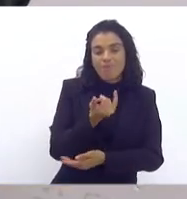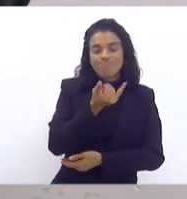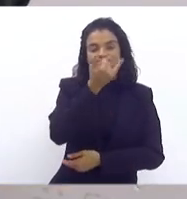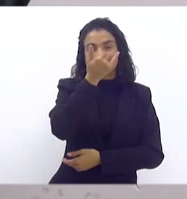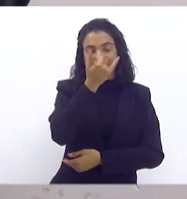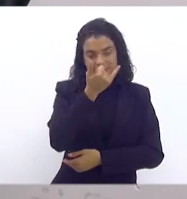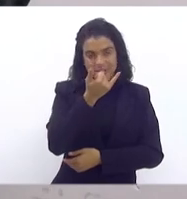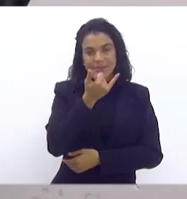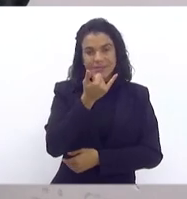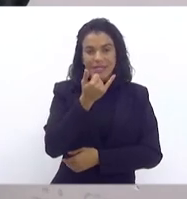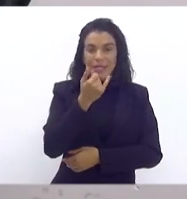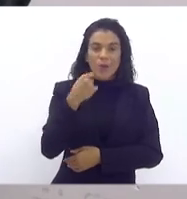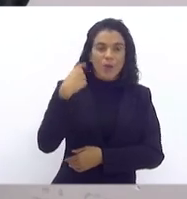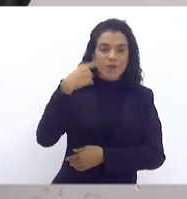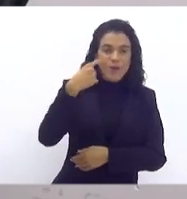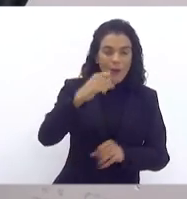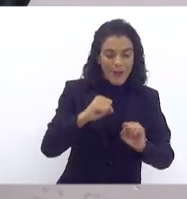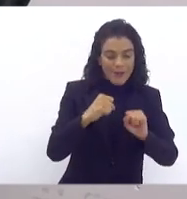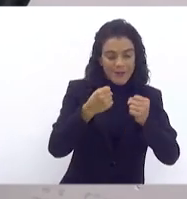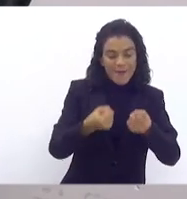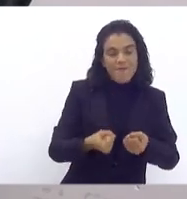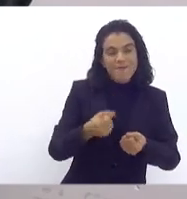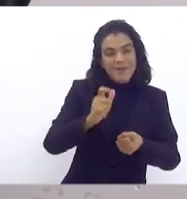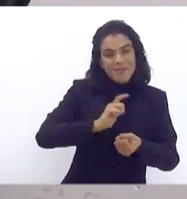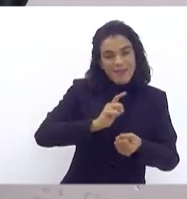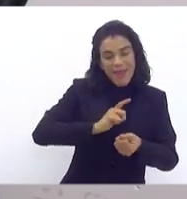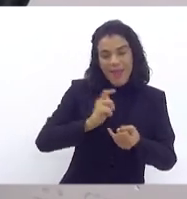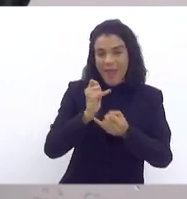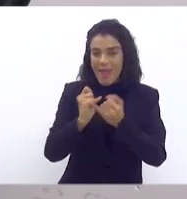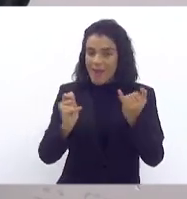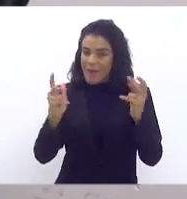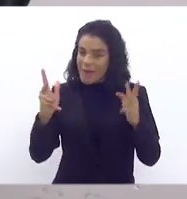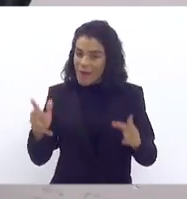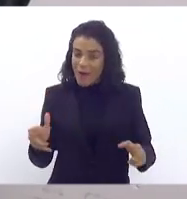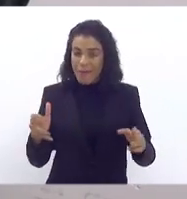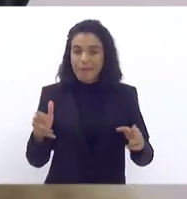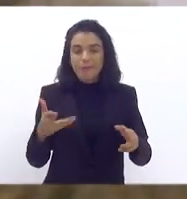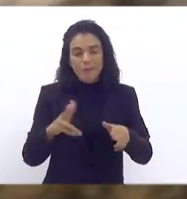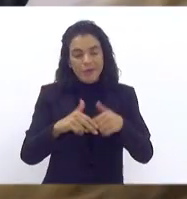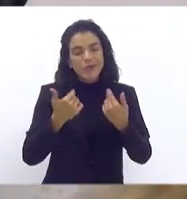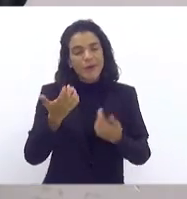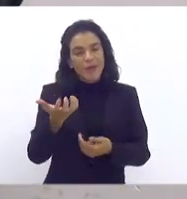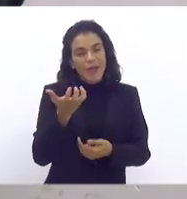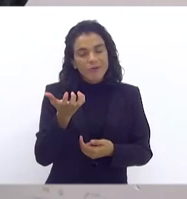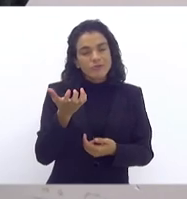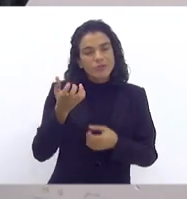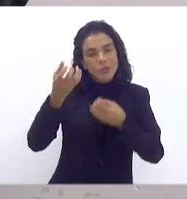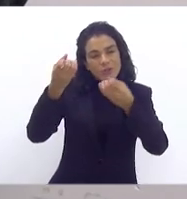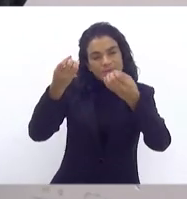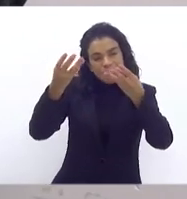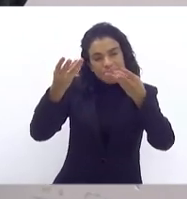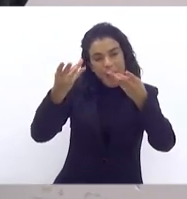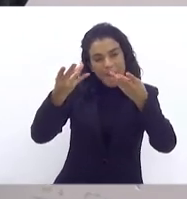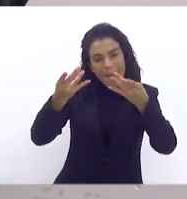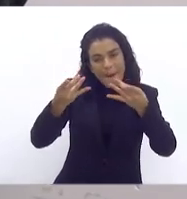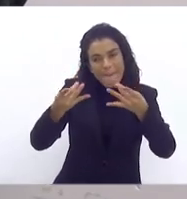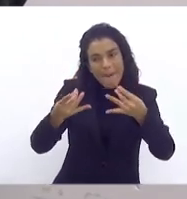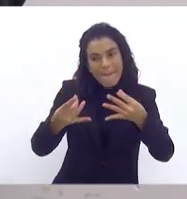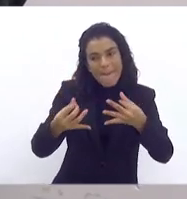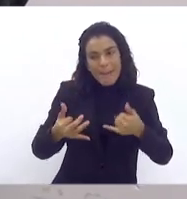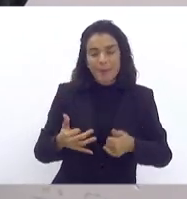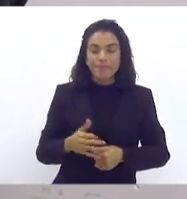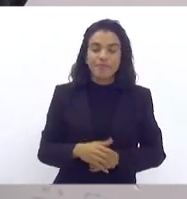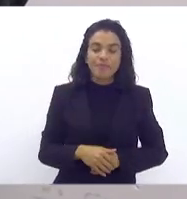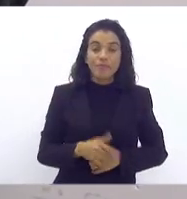dificuldades que a defesa tem também são muito semelhantes nesses casos então eu gostaria que o senhor ese isso um